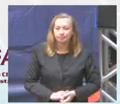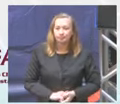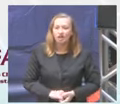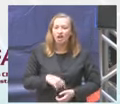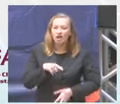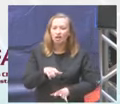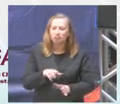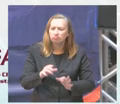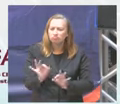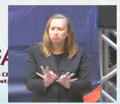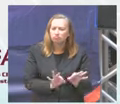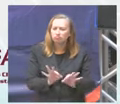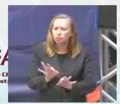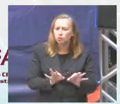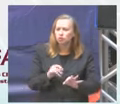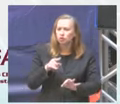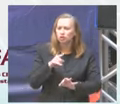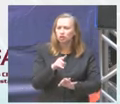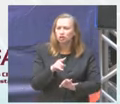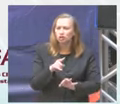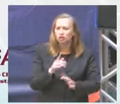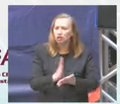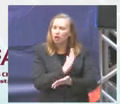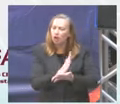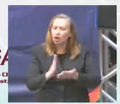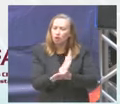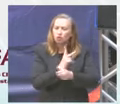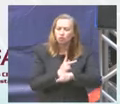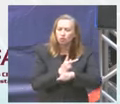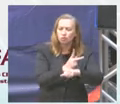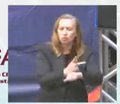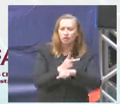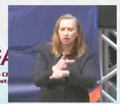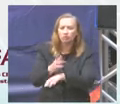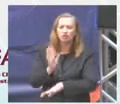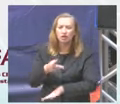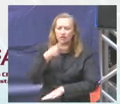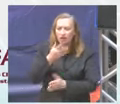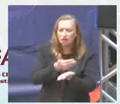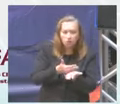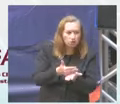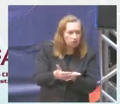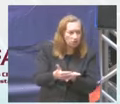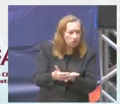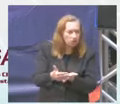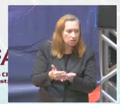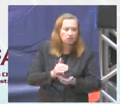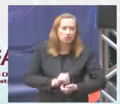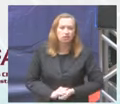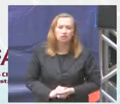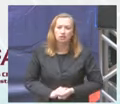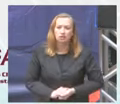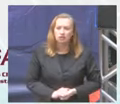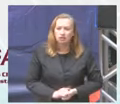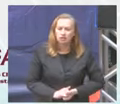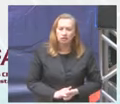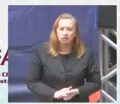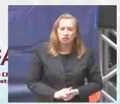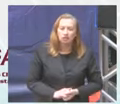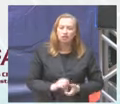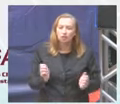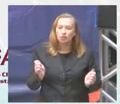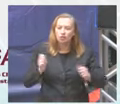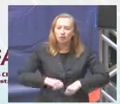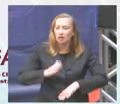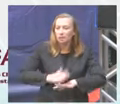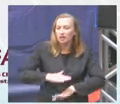Esse projeto, ele nos rendeu alguns prêmios, como foi dito aqui no início. Em um deles, nós competimos